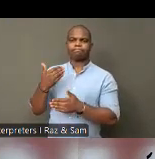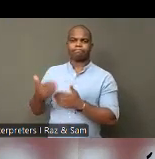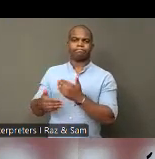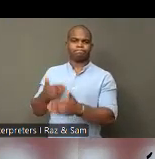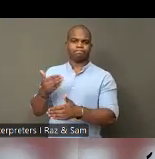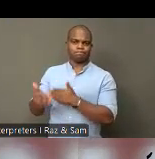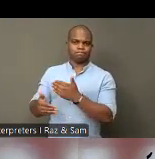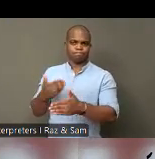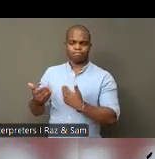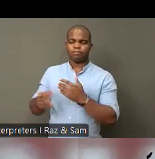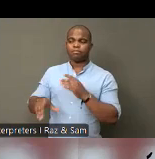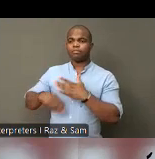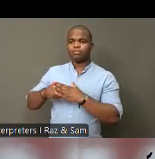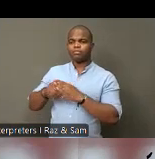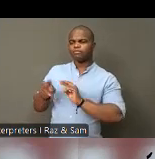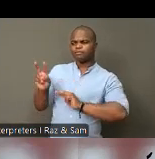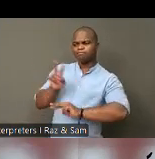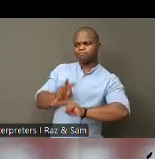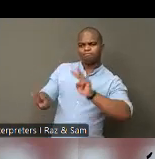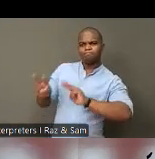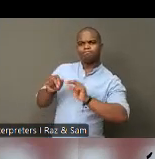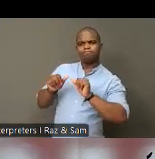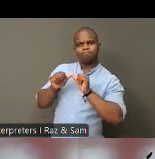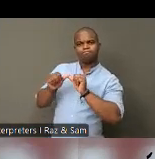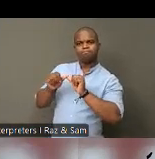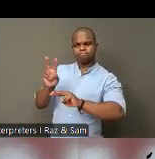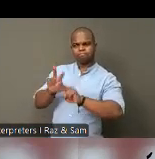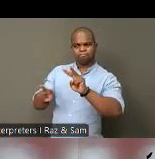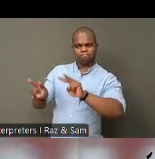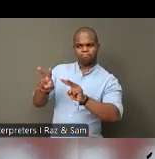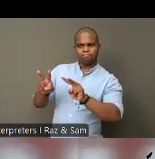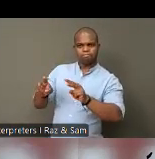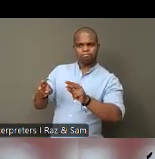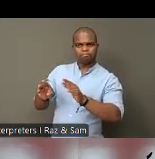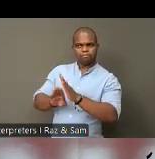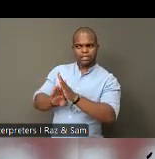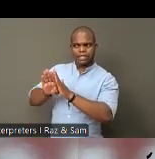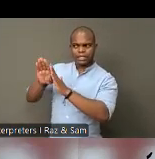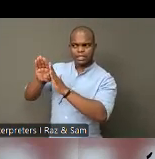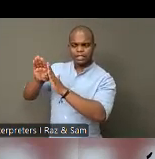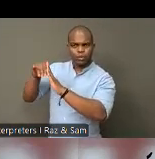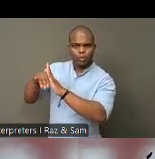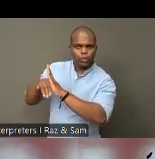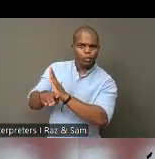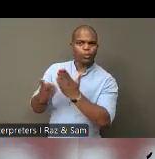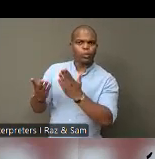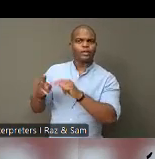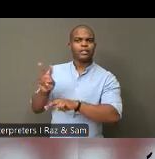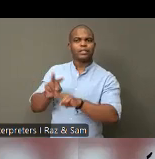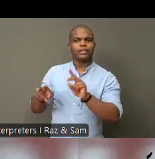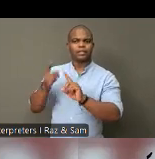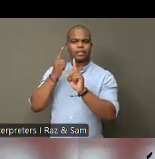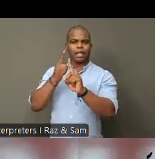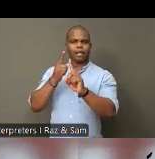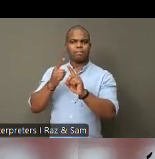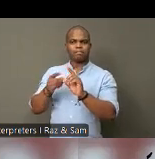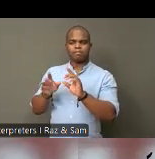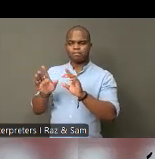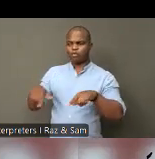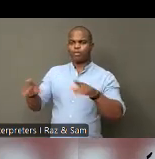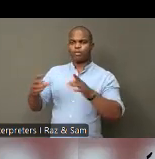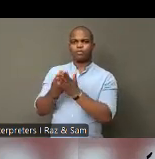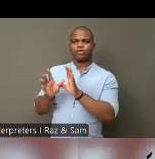no interior da Guiana. E uma forma que nós temos feito isso é por ajudar na